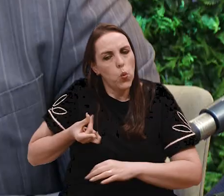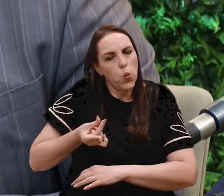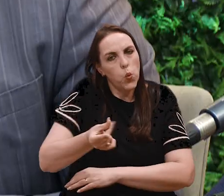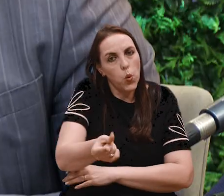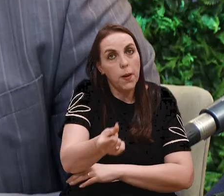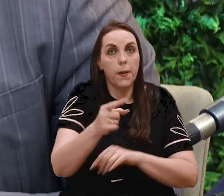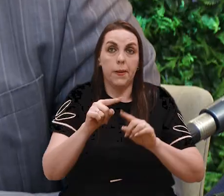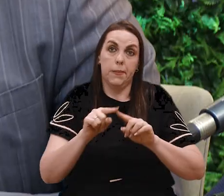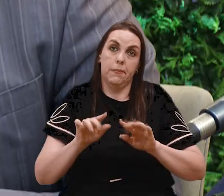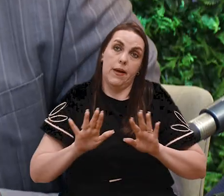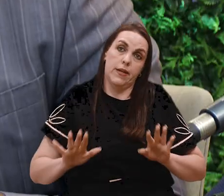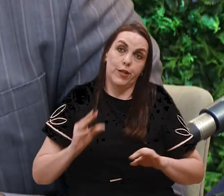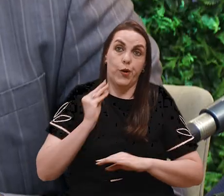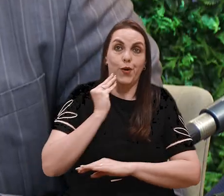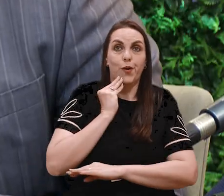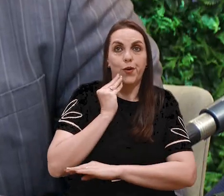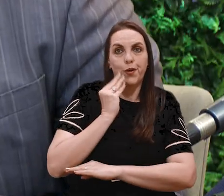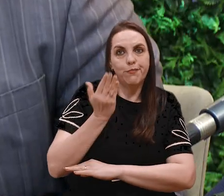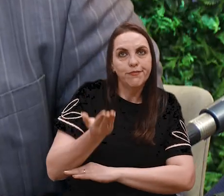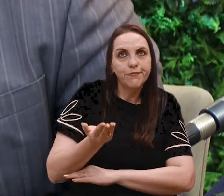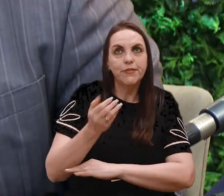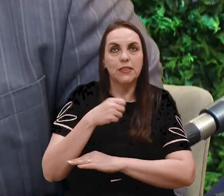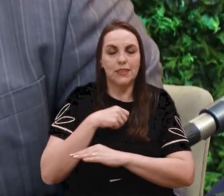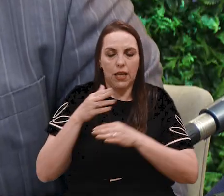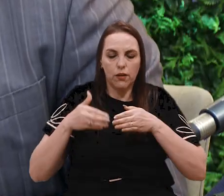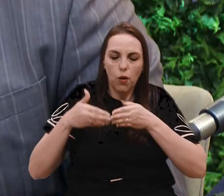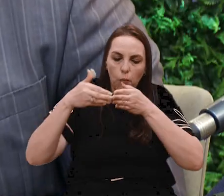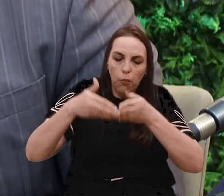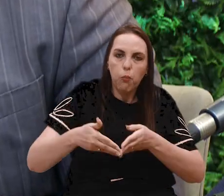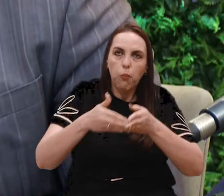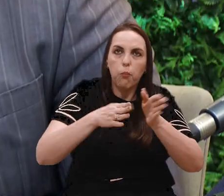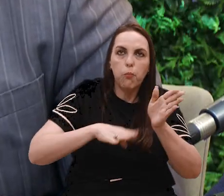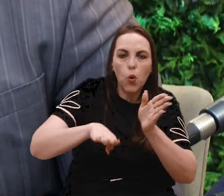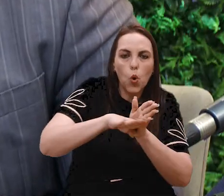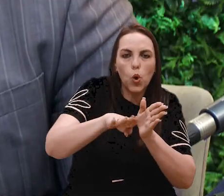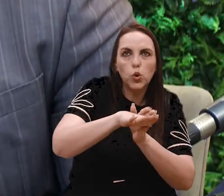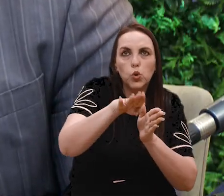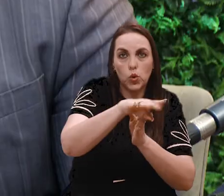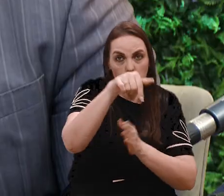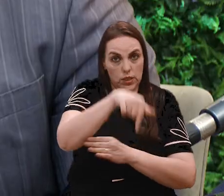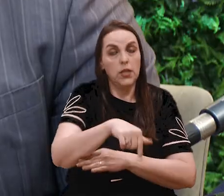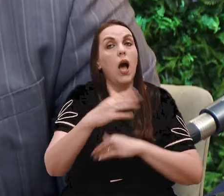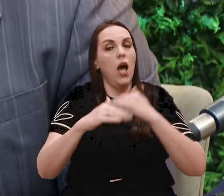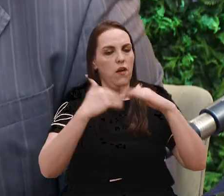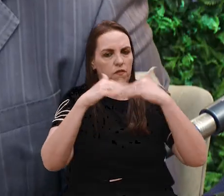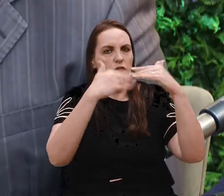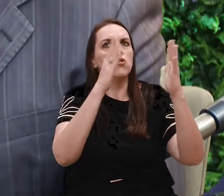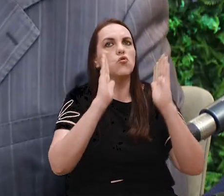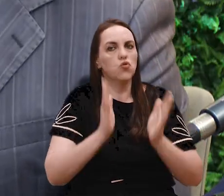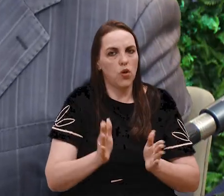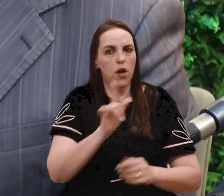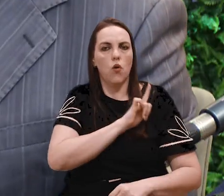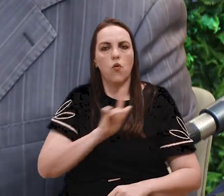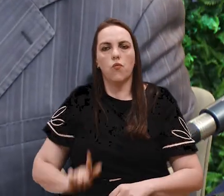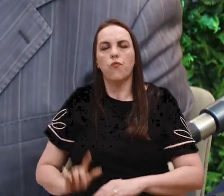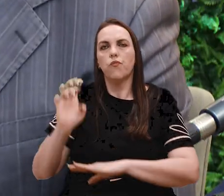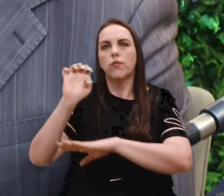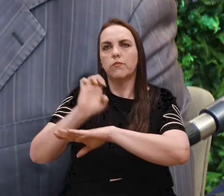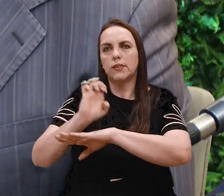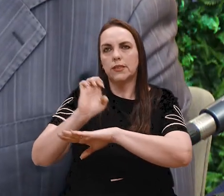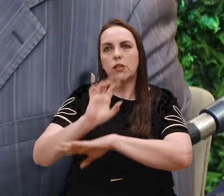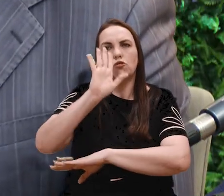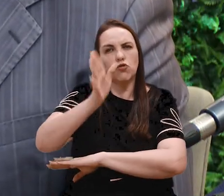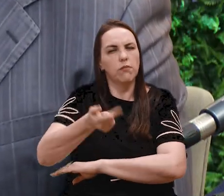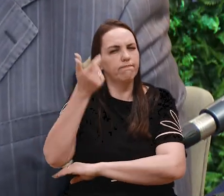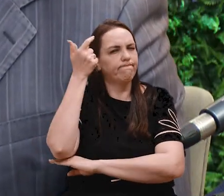Agora, é evidente que saindo do Porto Meridional e está bem avançado, o governo do estado já pensa em como